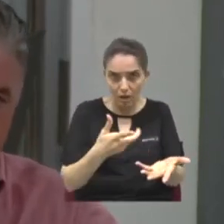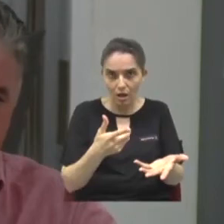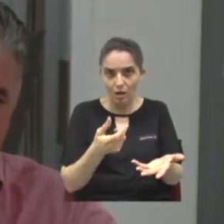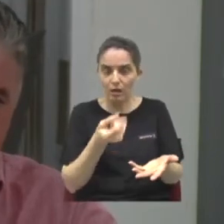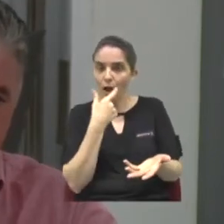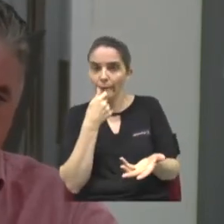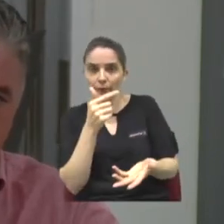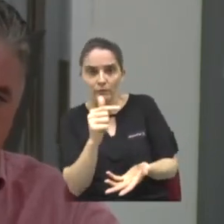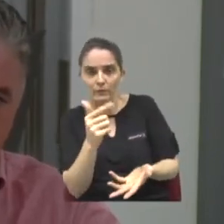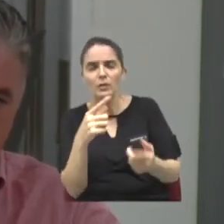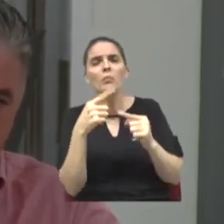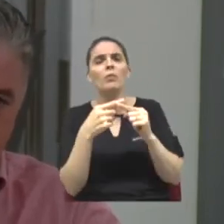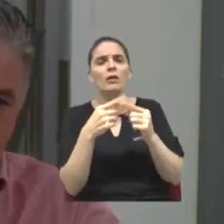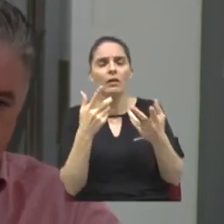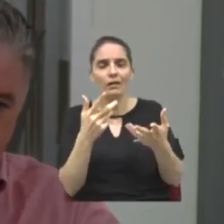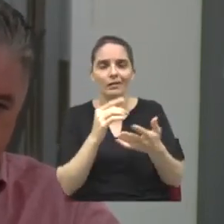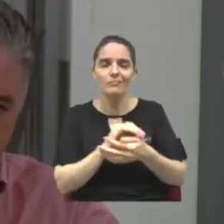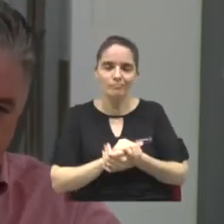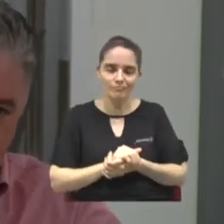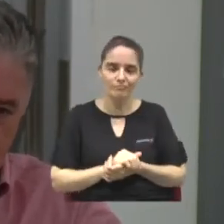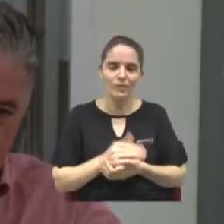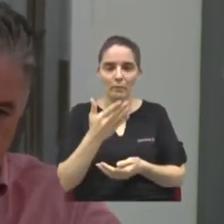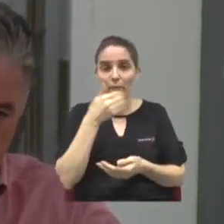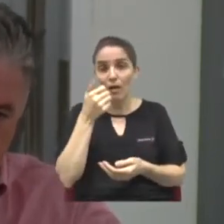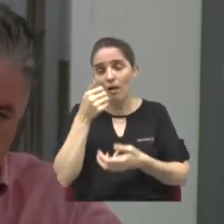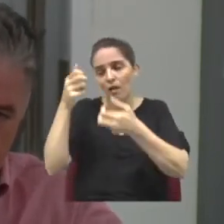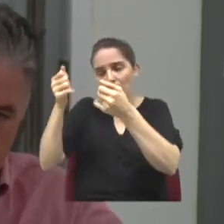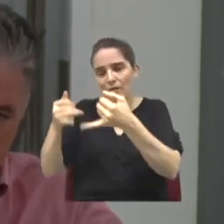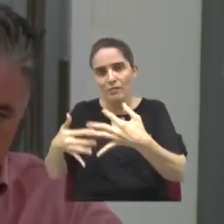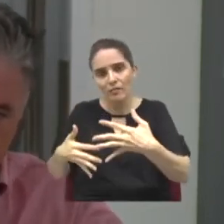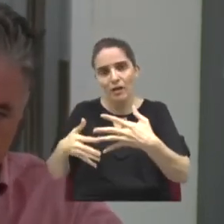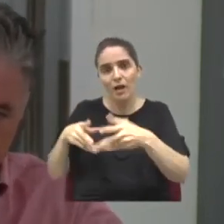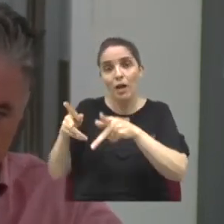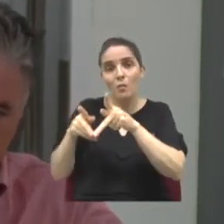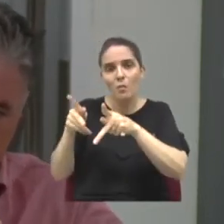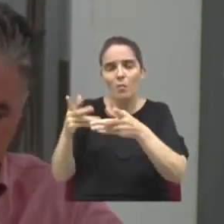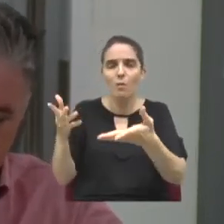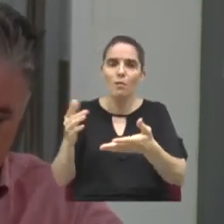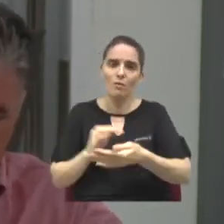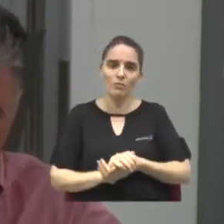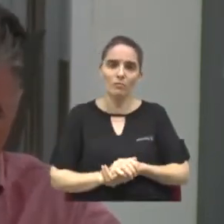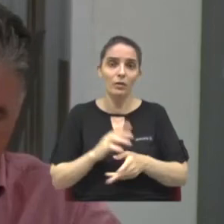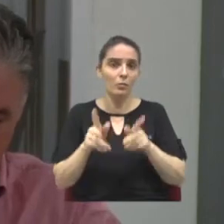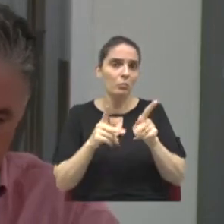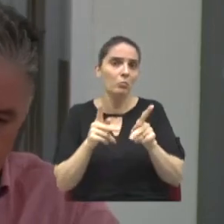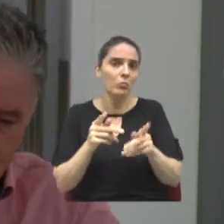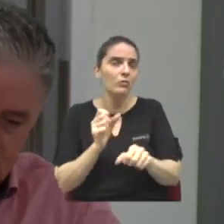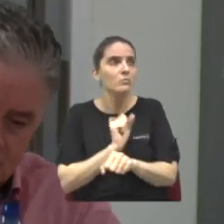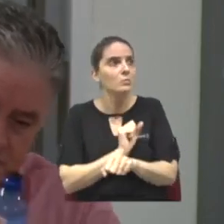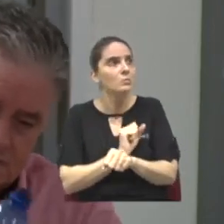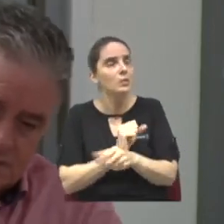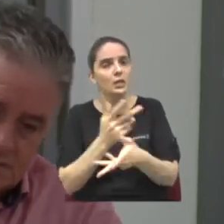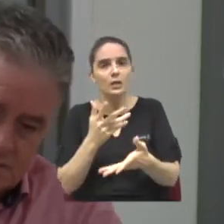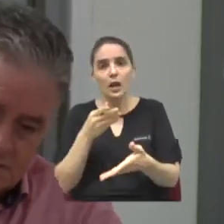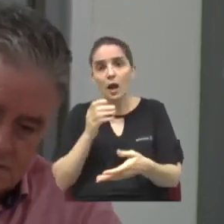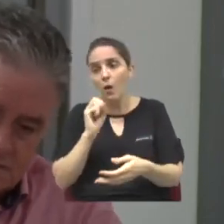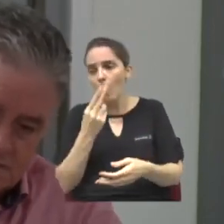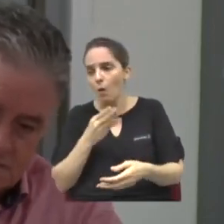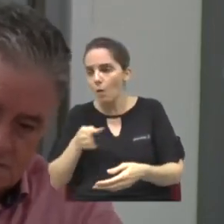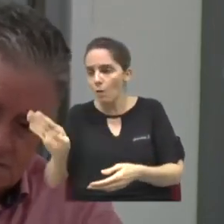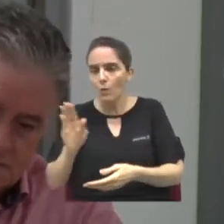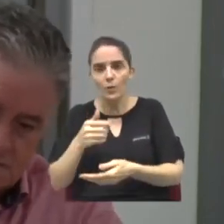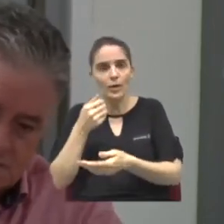Então, isso nos dá mais base para a gente justificar o munícipe e ele ficar, espera, vai comprar, ver qual,